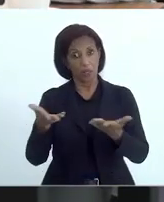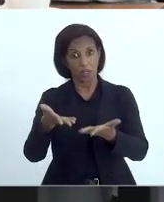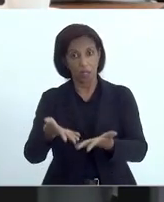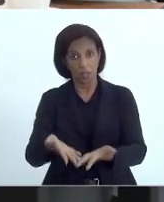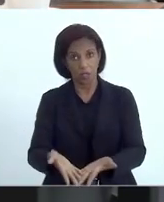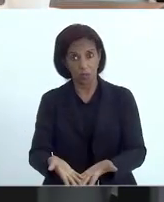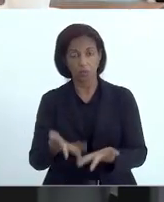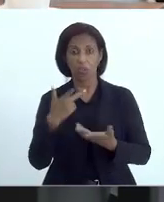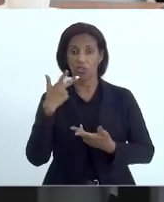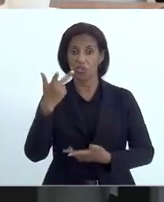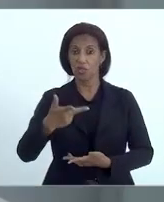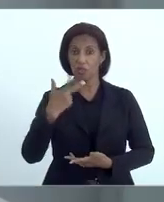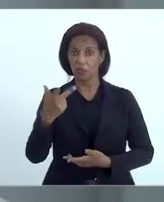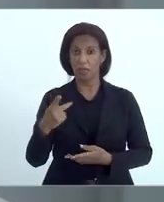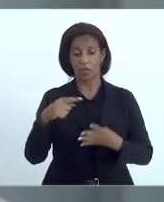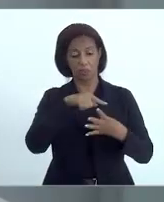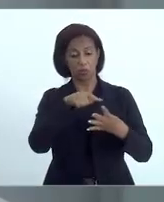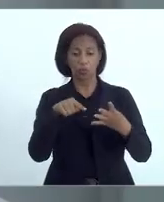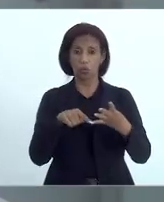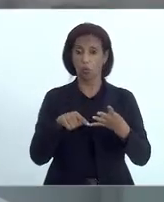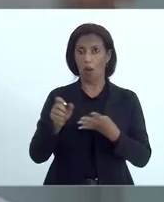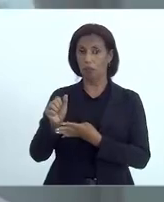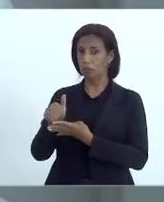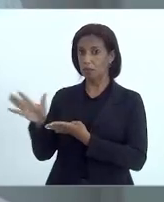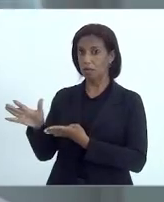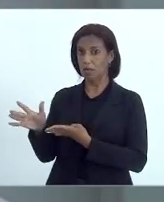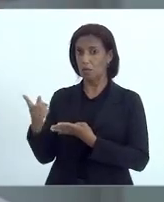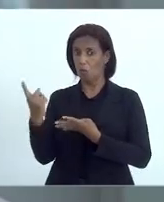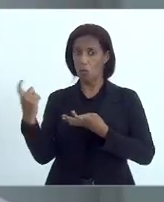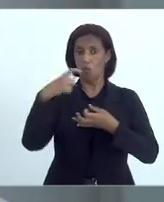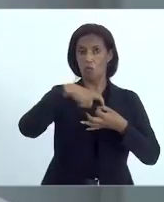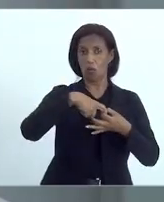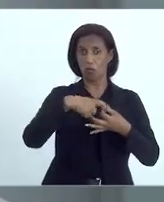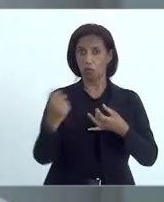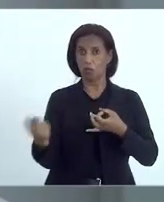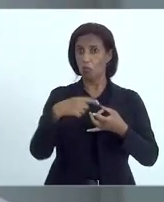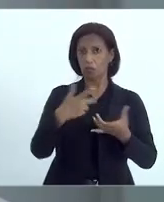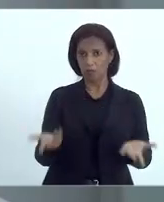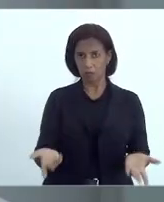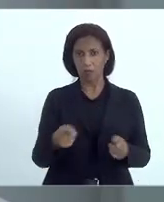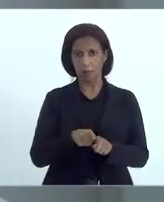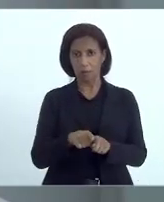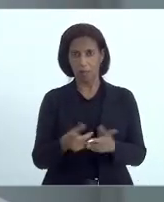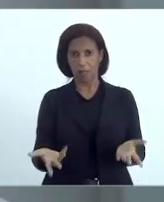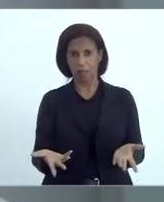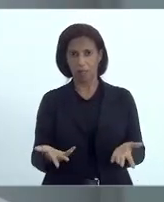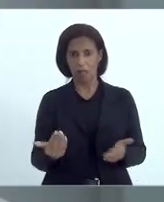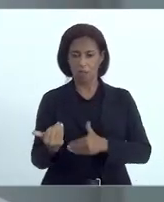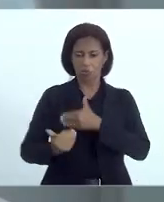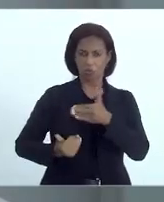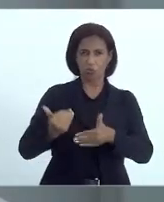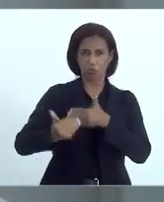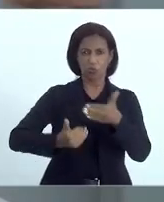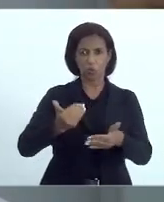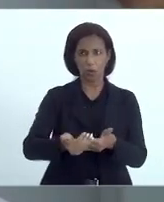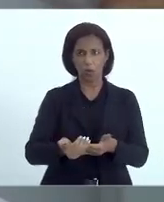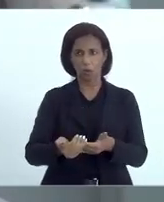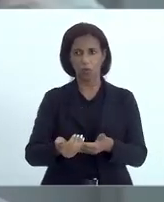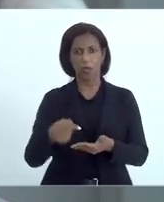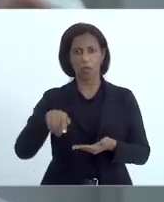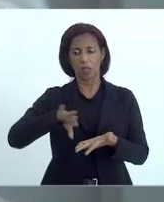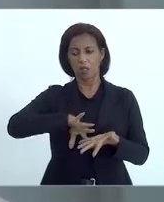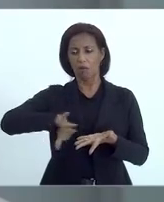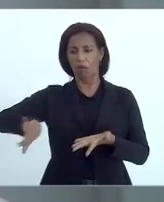que a gente tem que falar então os quatro não foram para roxo quase foram para a rua mais um doutor daqui a pouco outro tá dentro de novo aí os pouquinho vem e aqui